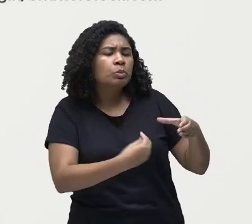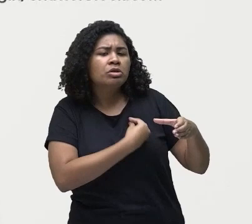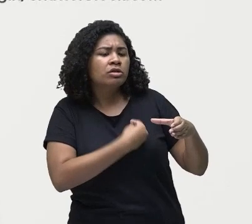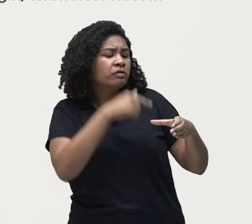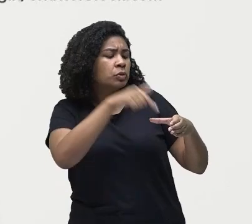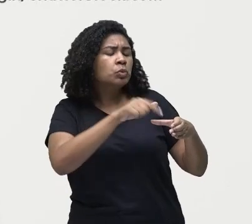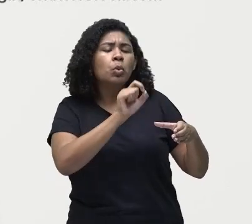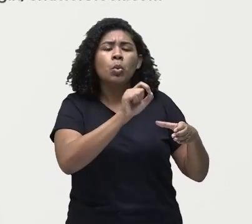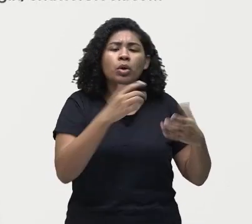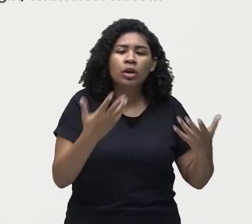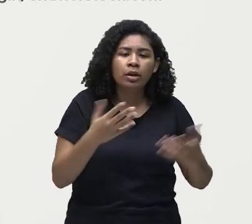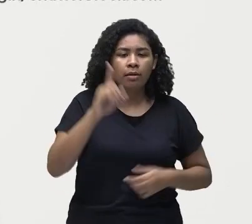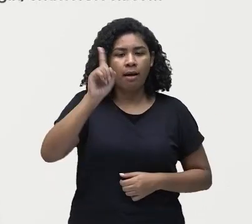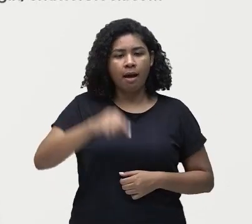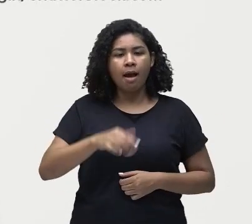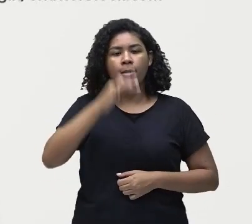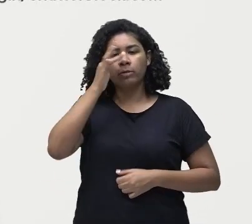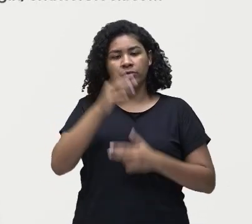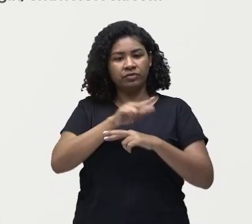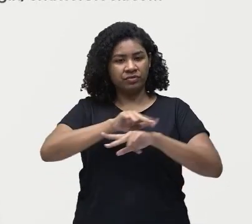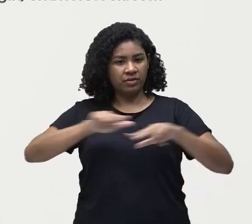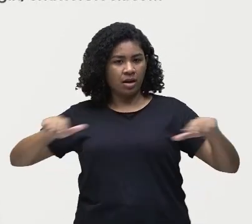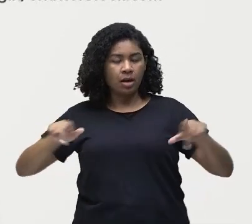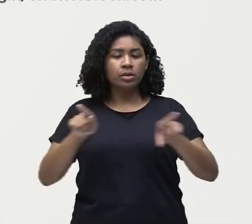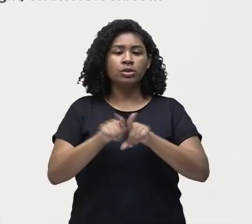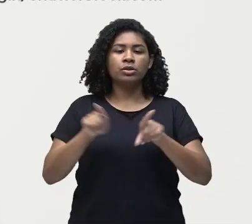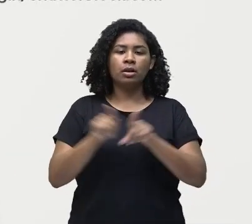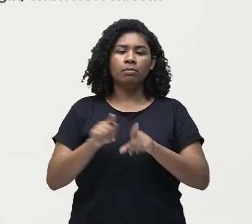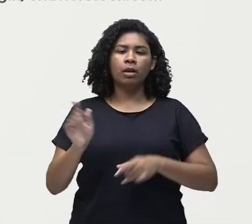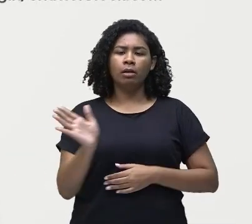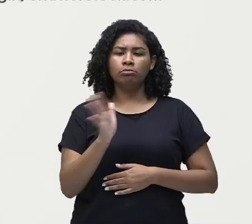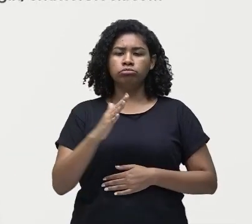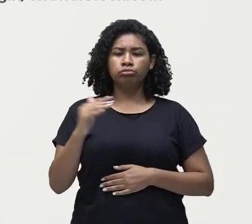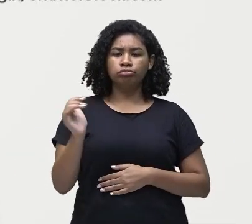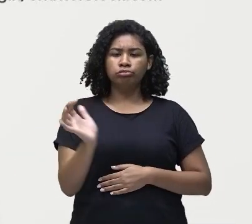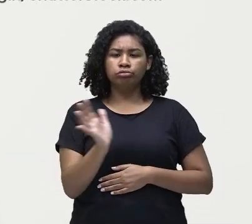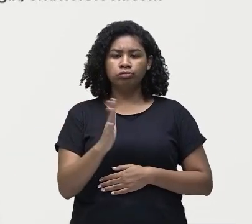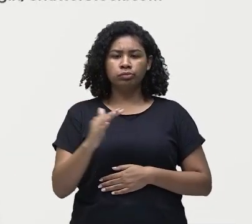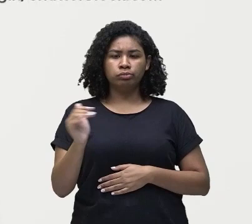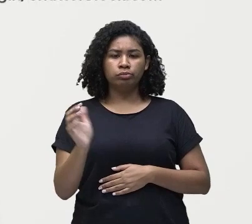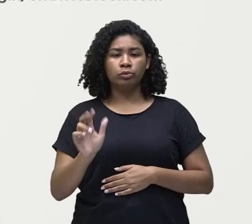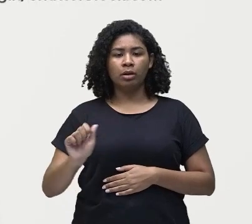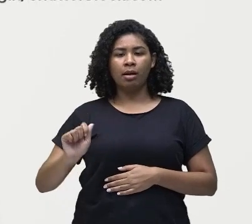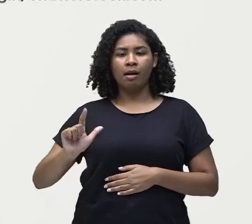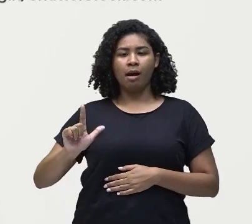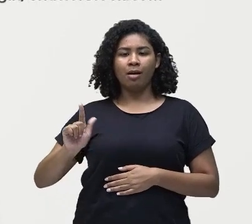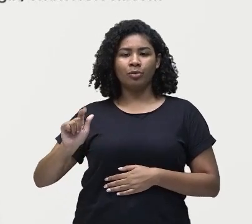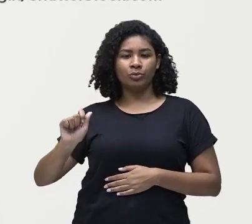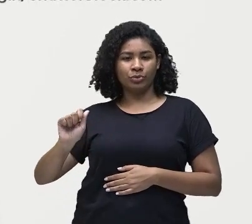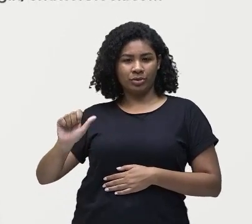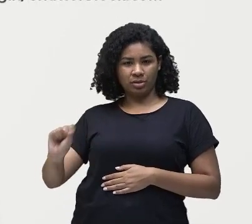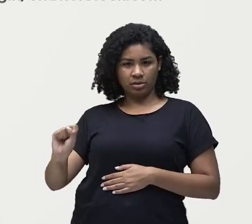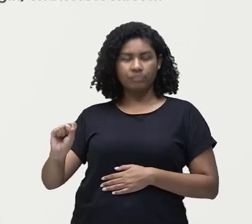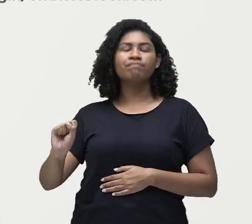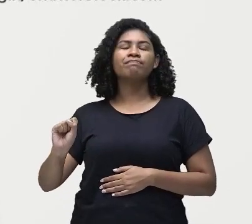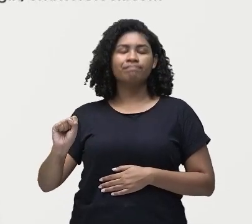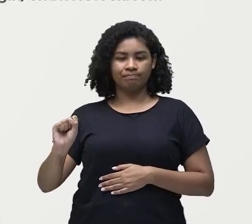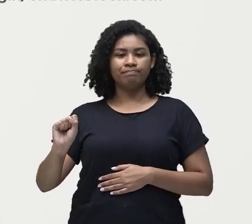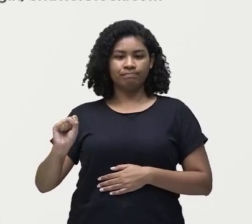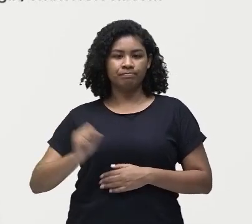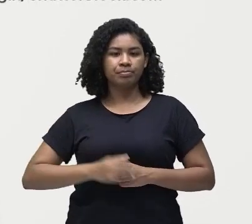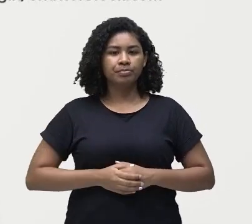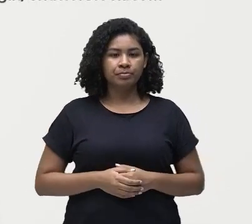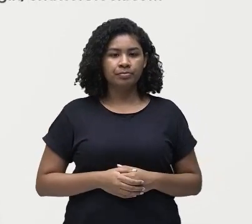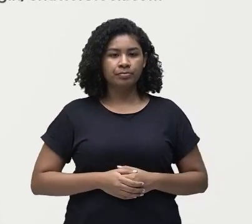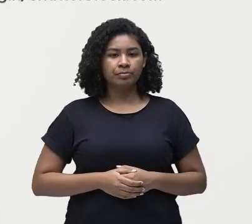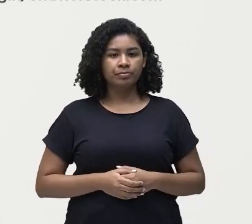as algas, que são organismos classificados como produtores. Então,